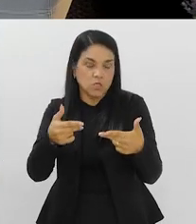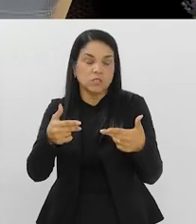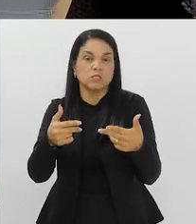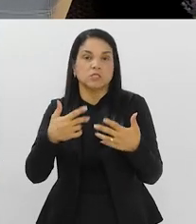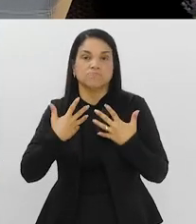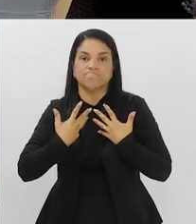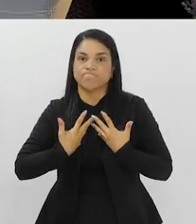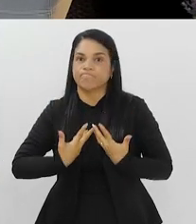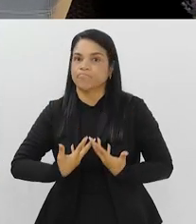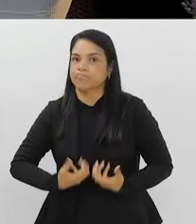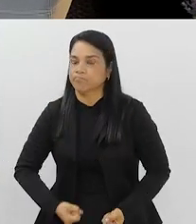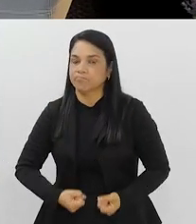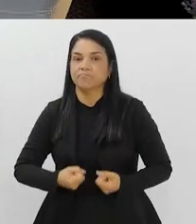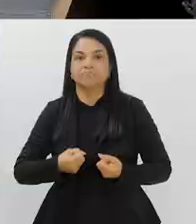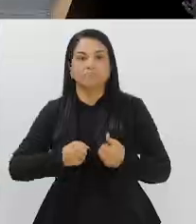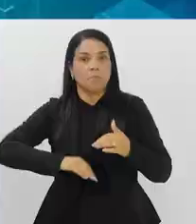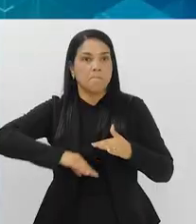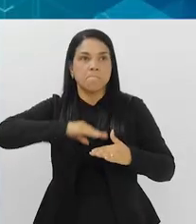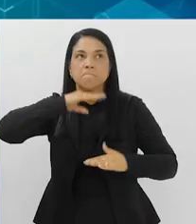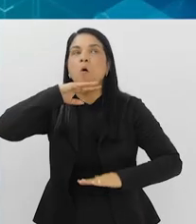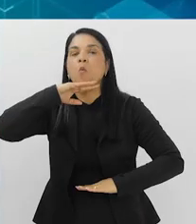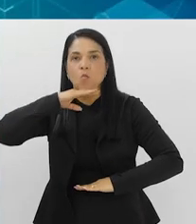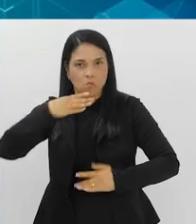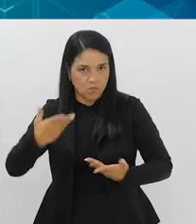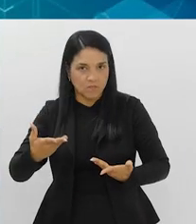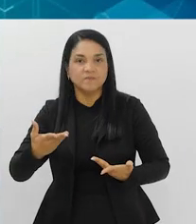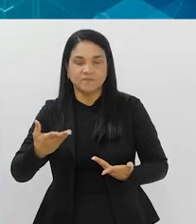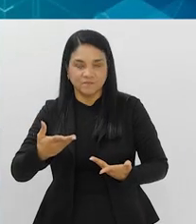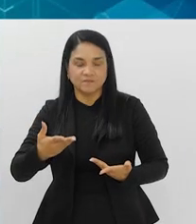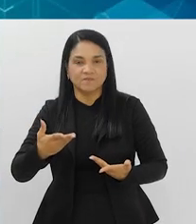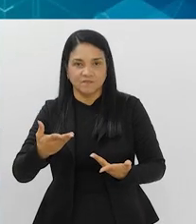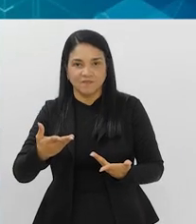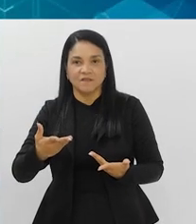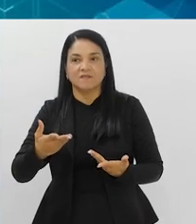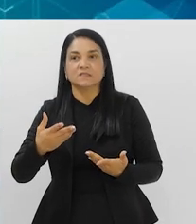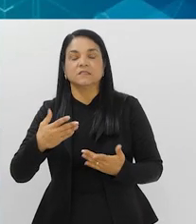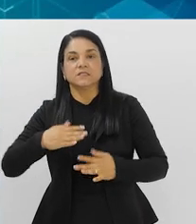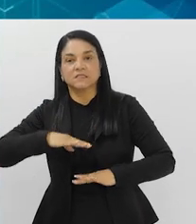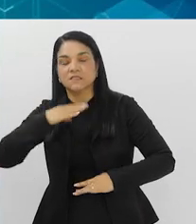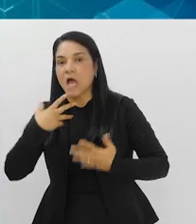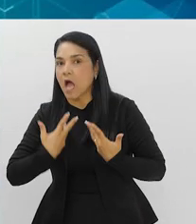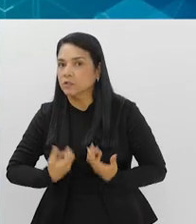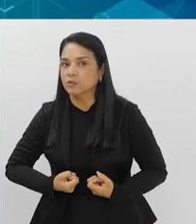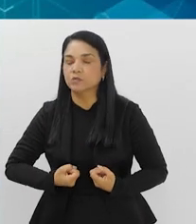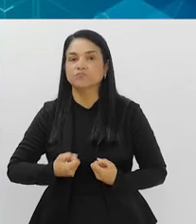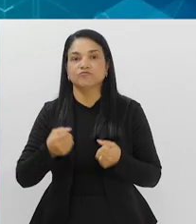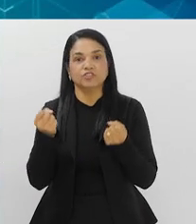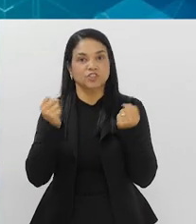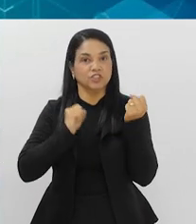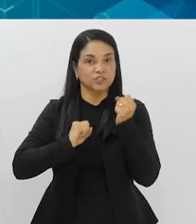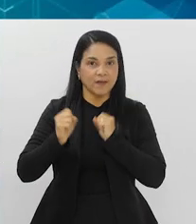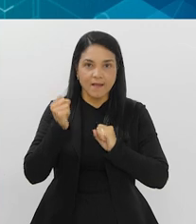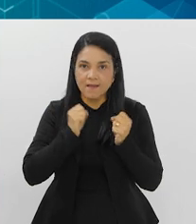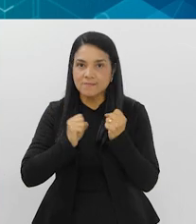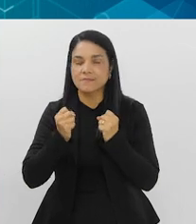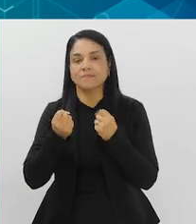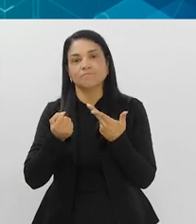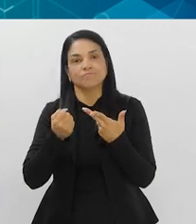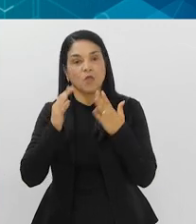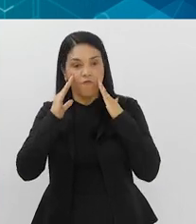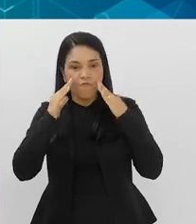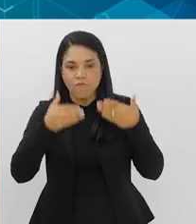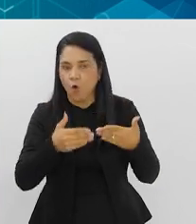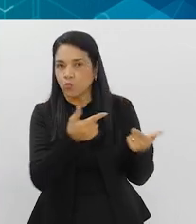esse esgotamento, porque a gente faz esse multitasking de fazer muitas coisas ao mesmo tempo e acaba aumentando o nosso nível de exaustão, de cansaço, de